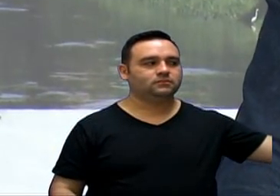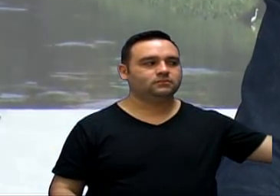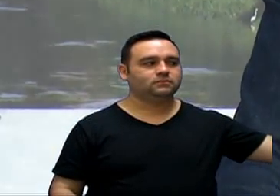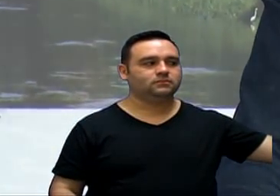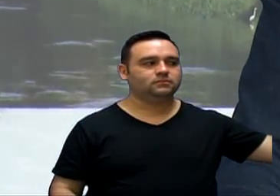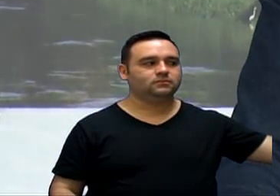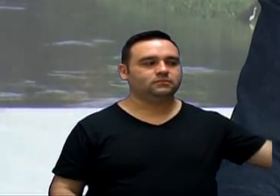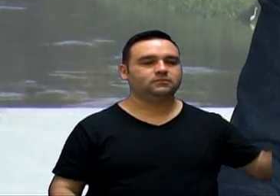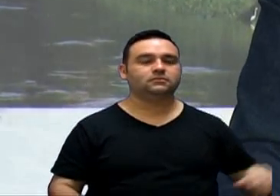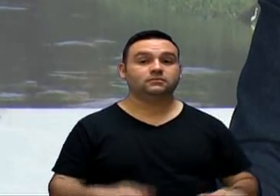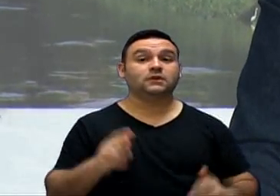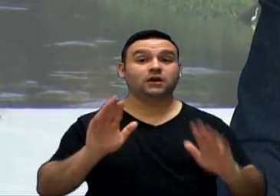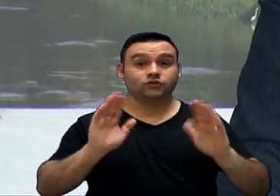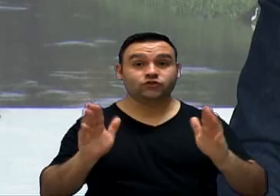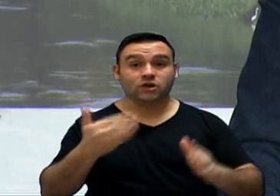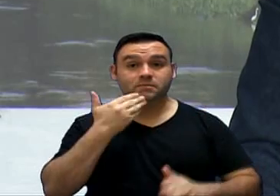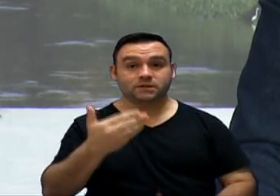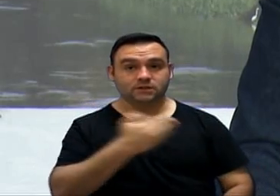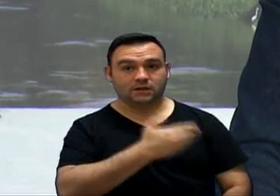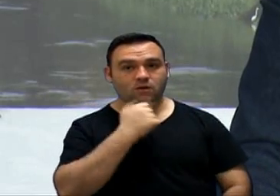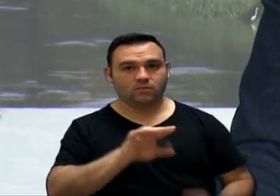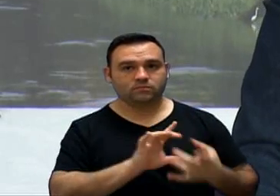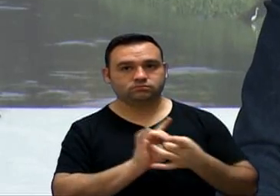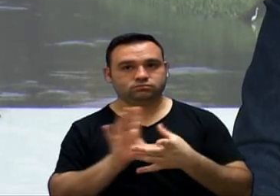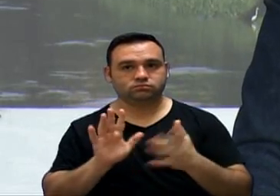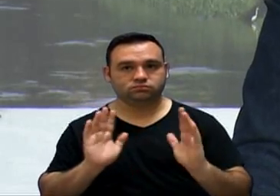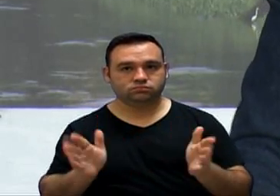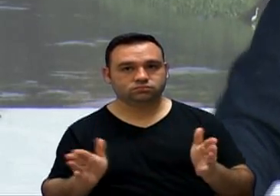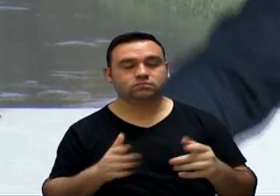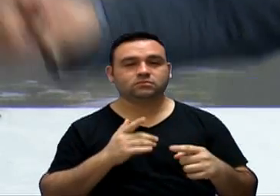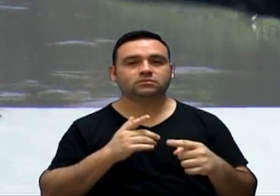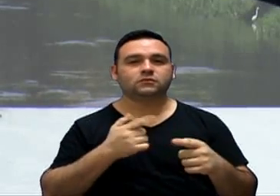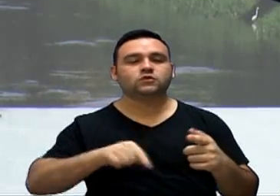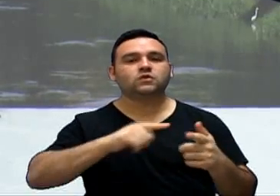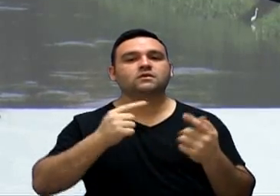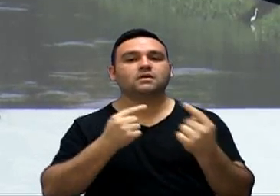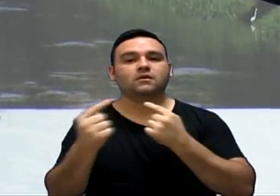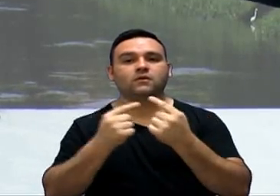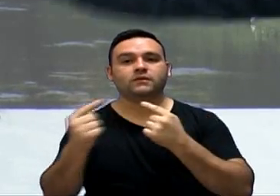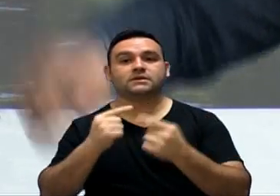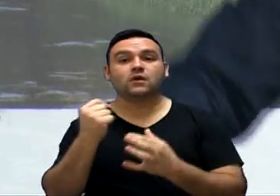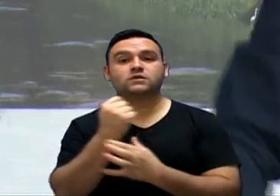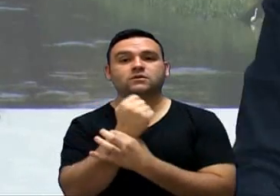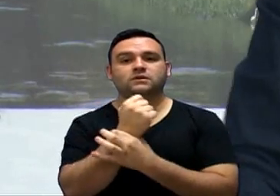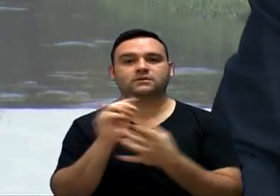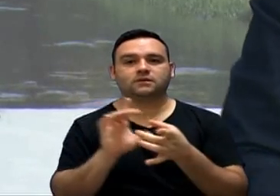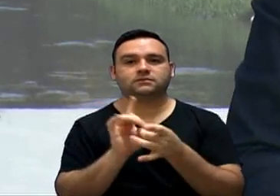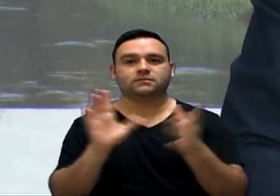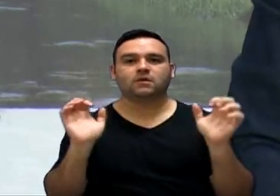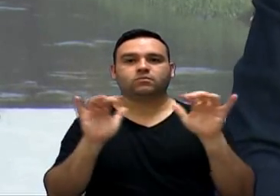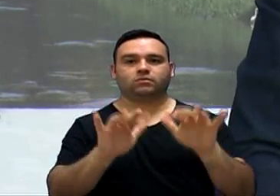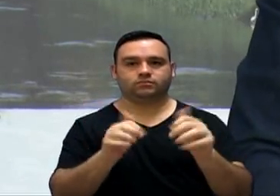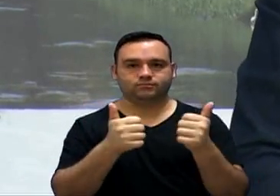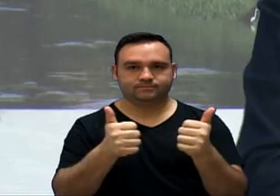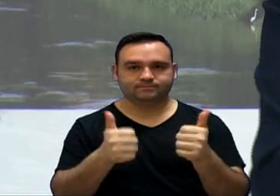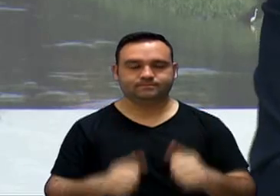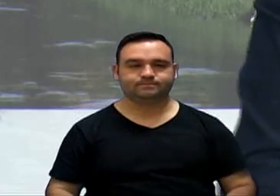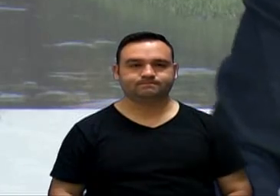Tá. Já pedi aqui, o presidente autorizou. É, só estamos conversando com segurança lá para liberar.